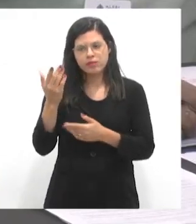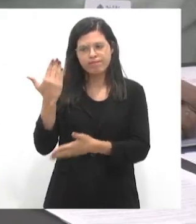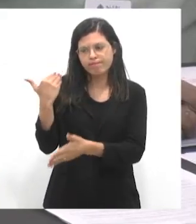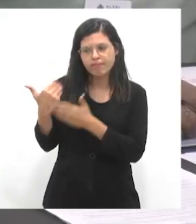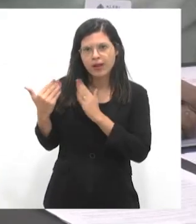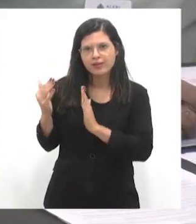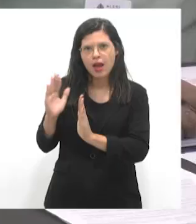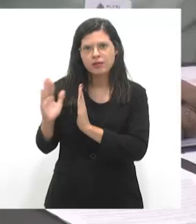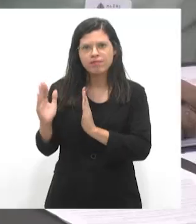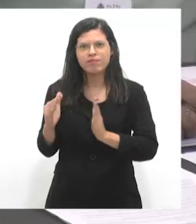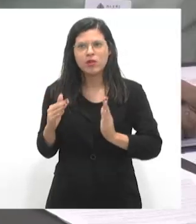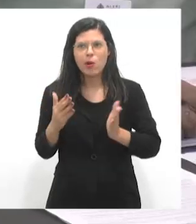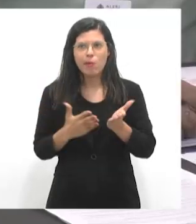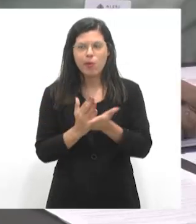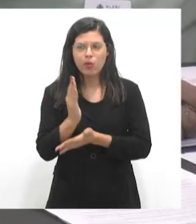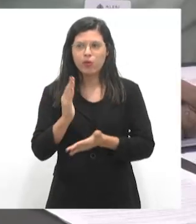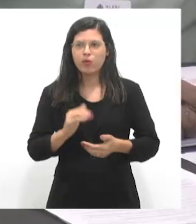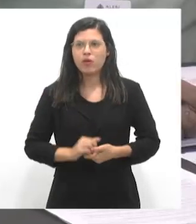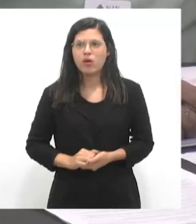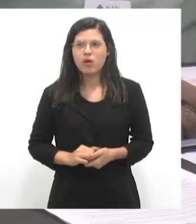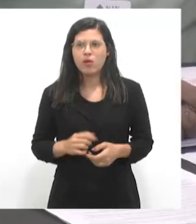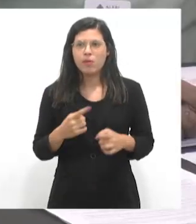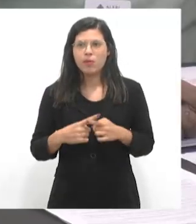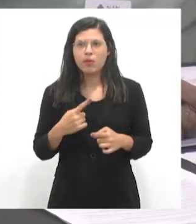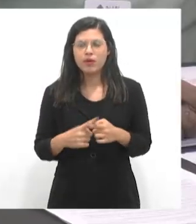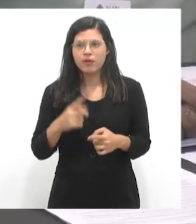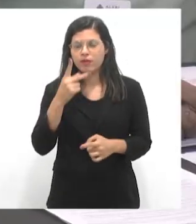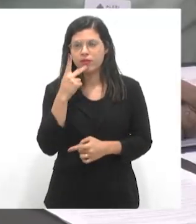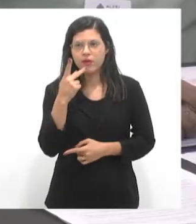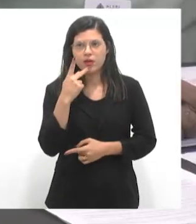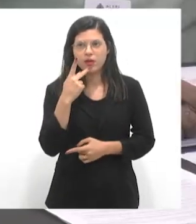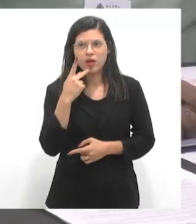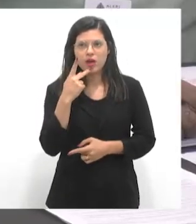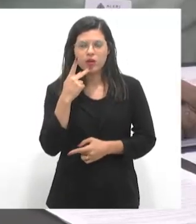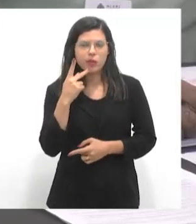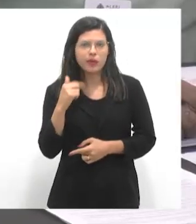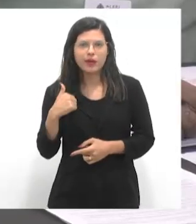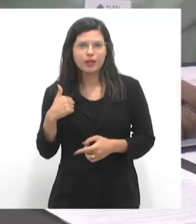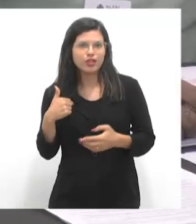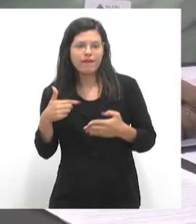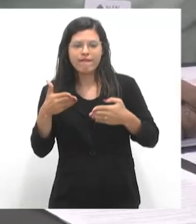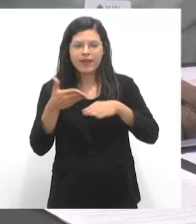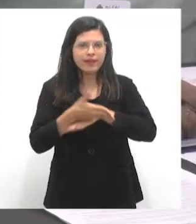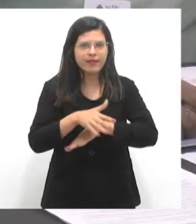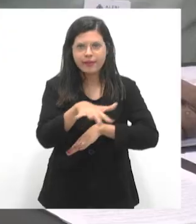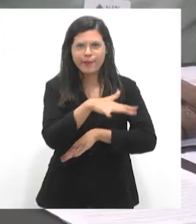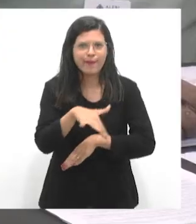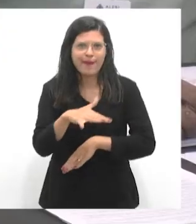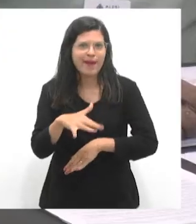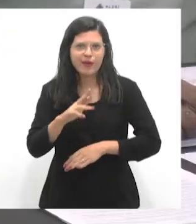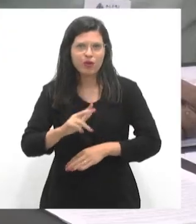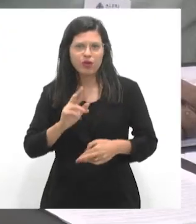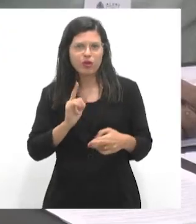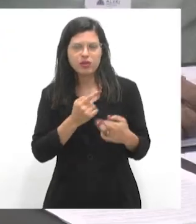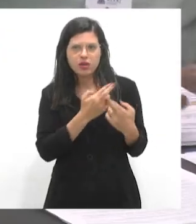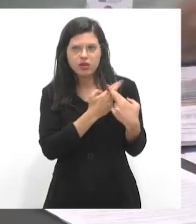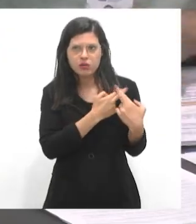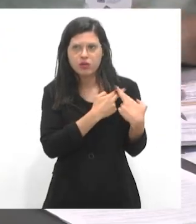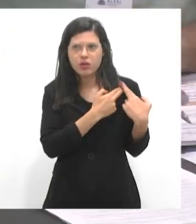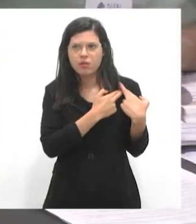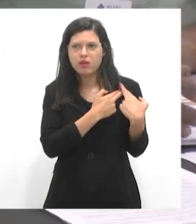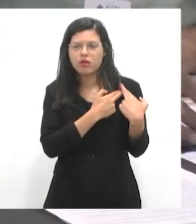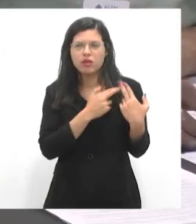isso, deputado Rodrigo, pelo seguinte: disseram que isso seria uma intromissão. Eu até acho que isso daí já foi